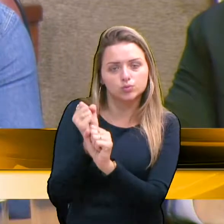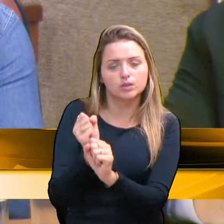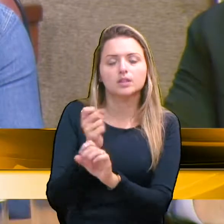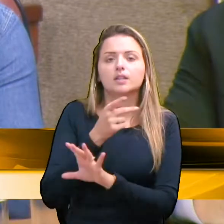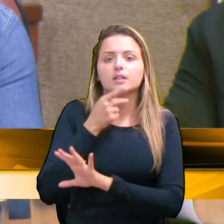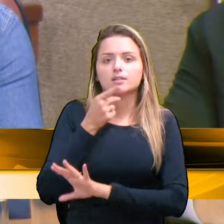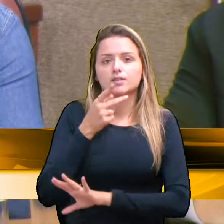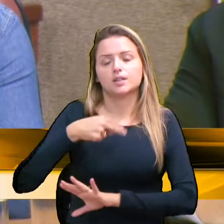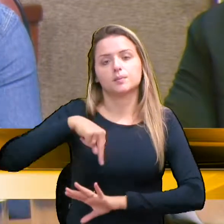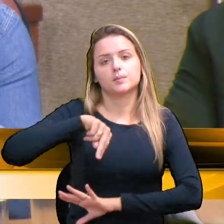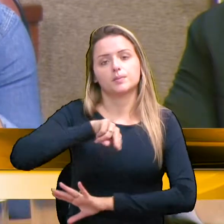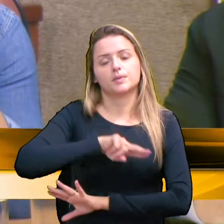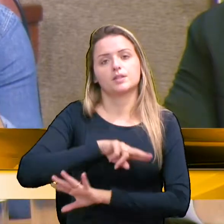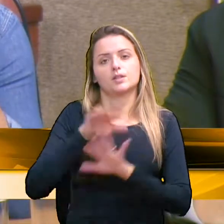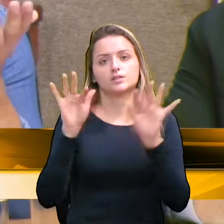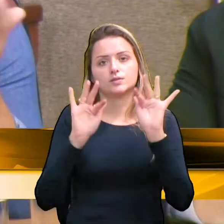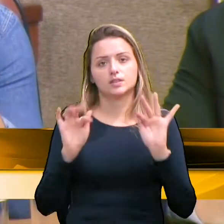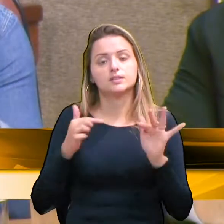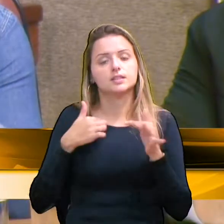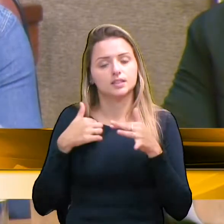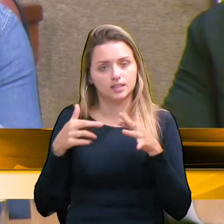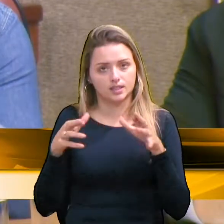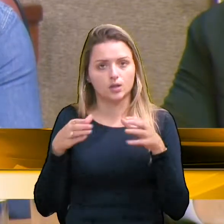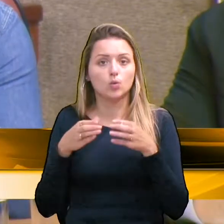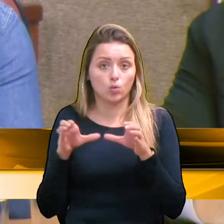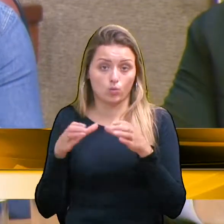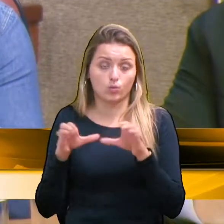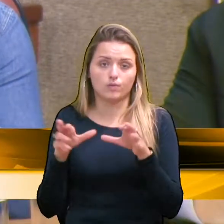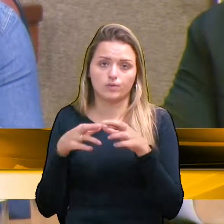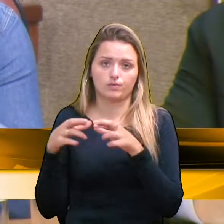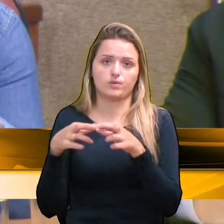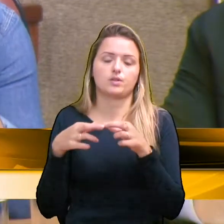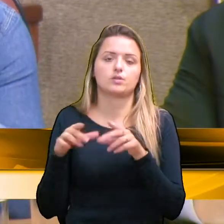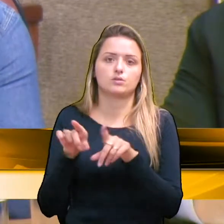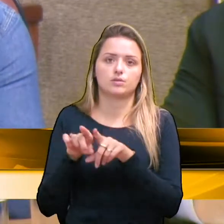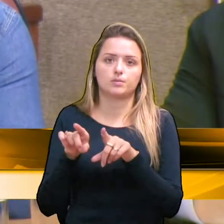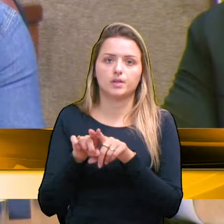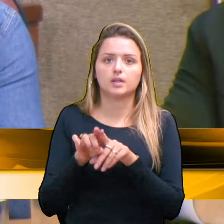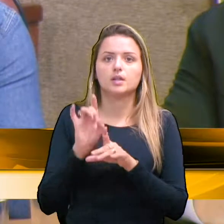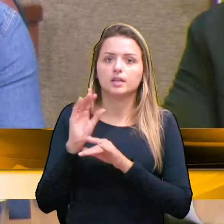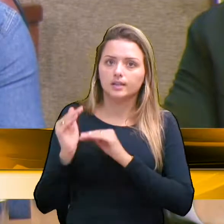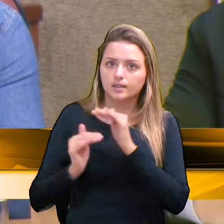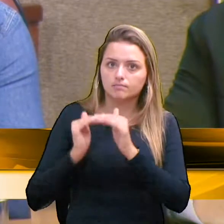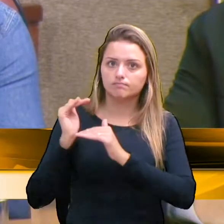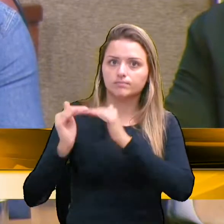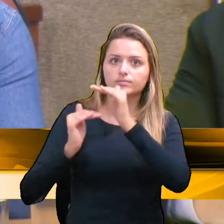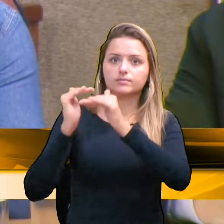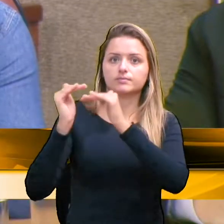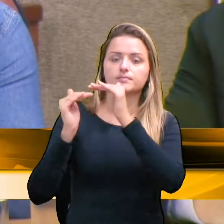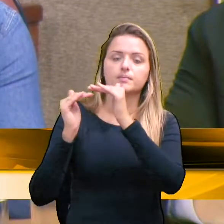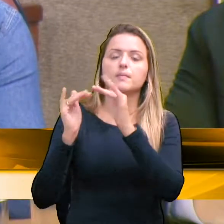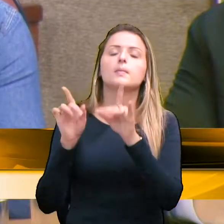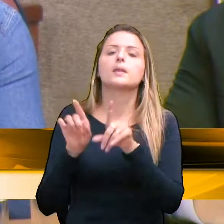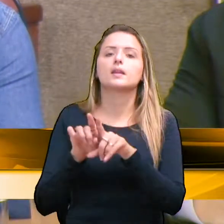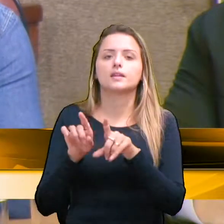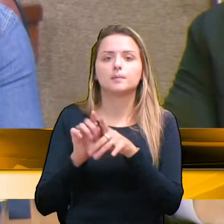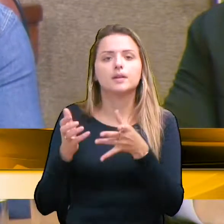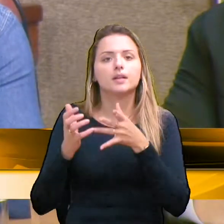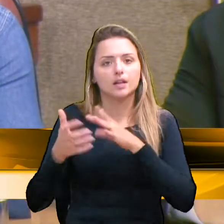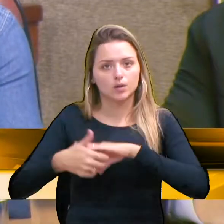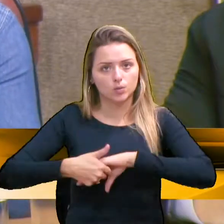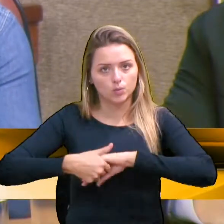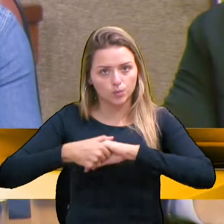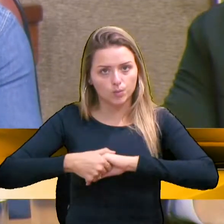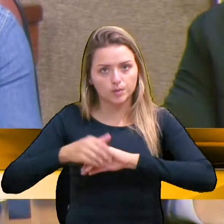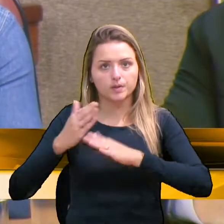que para nós é uma alegria, que sou daquela região, dali, que isso aí está andando, tá? E também quero cumprimentar as